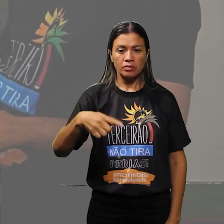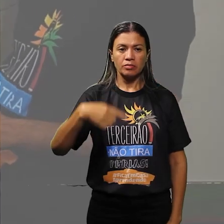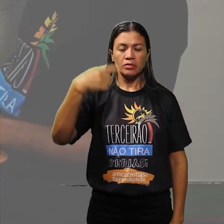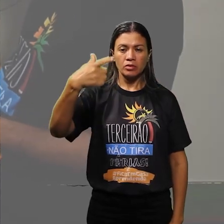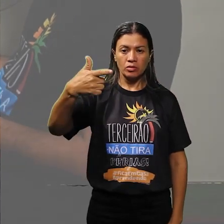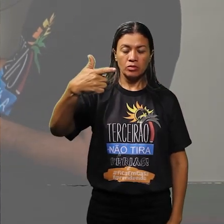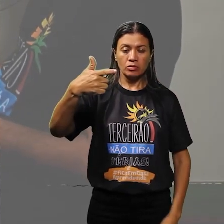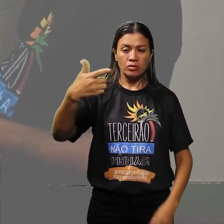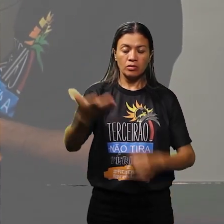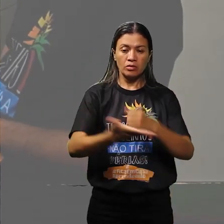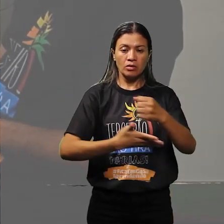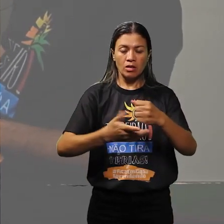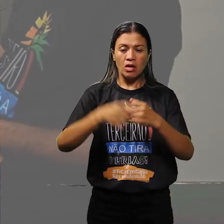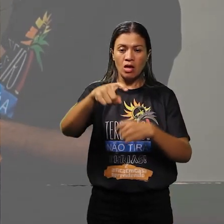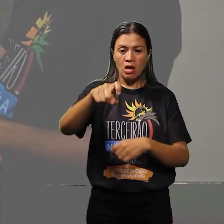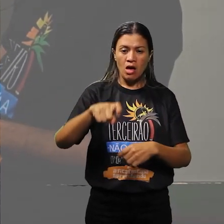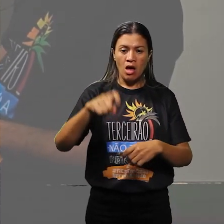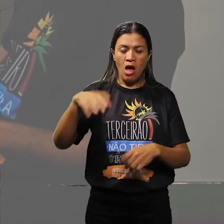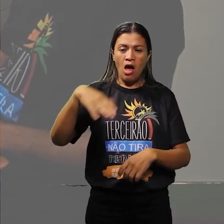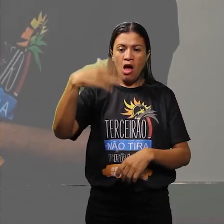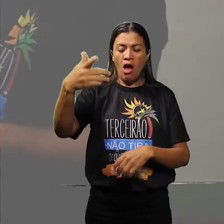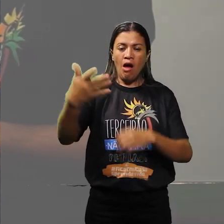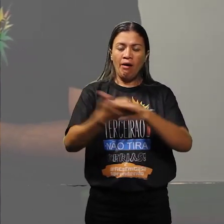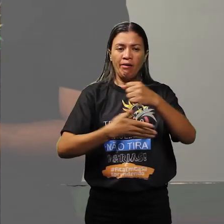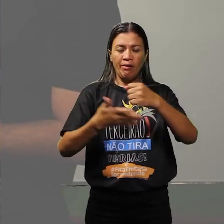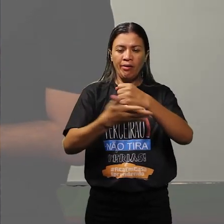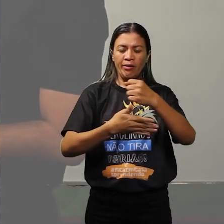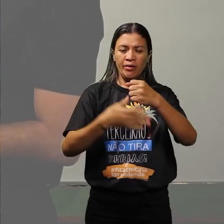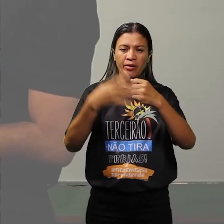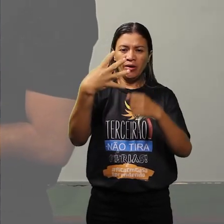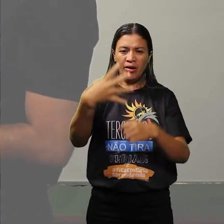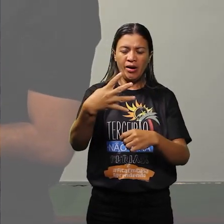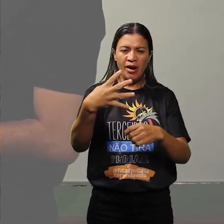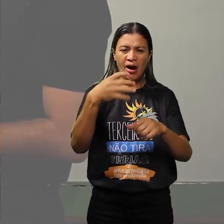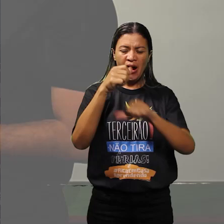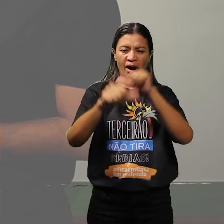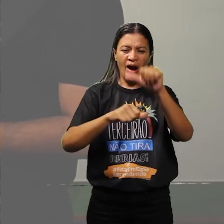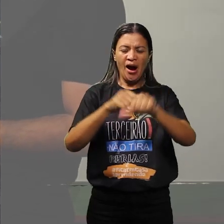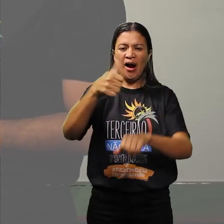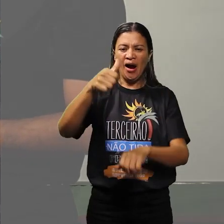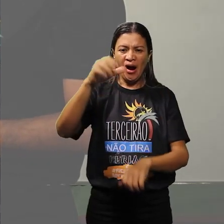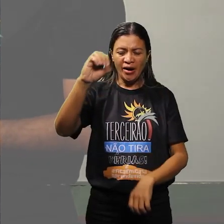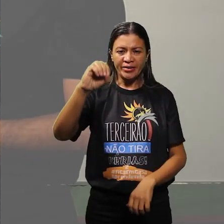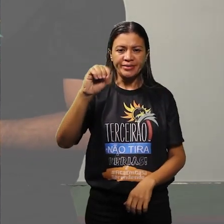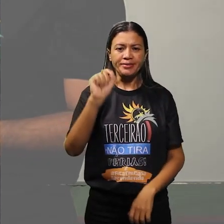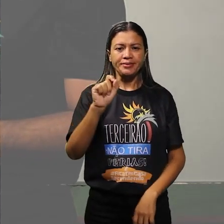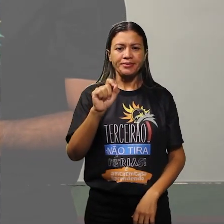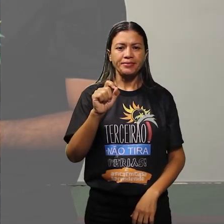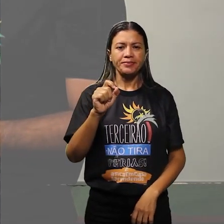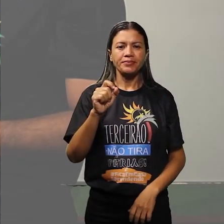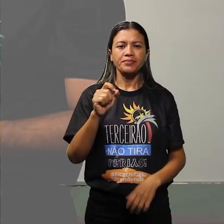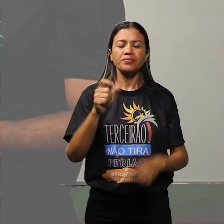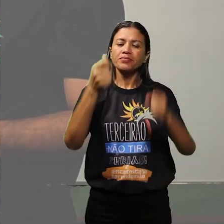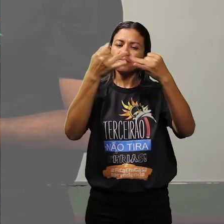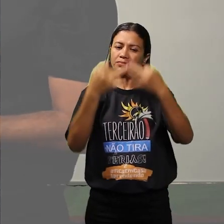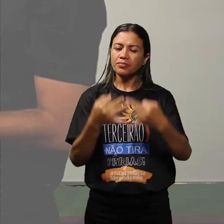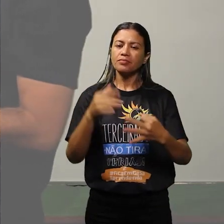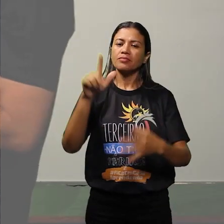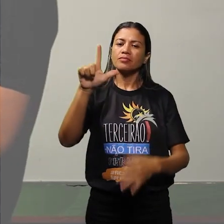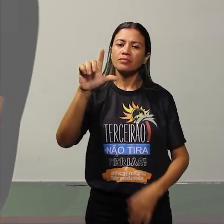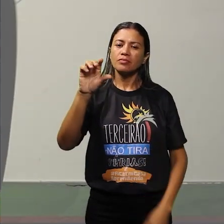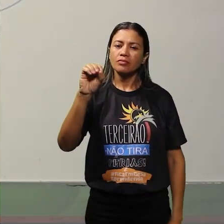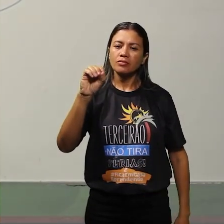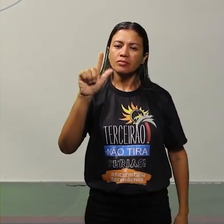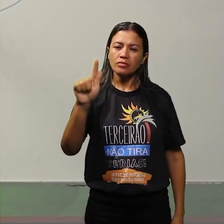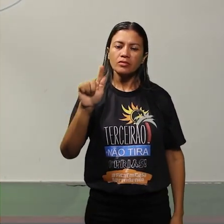2, que é a base, o x passou a ser expoente desse b, que é a base. Então, esse 4 passa a ser expoente do 10. E aí eu vou definir o logaritmo. Então,